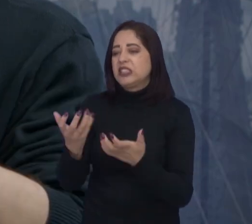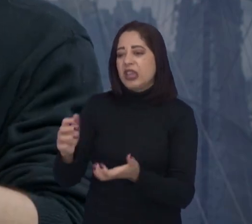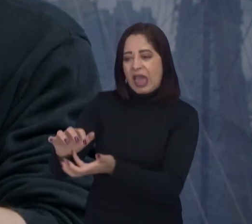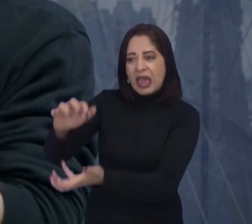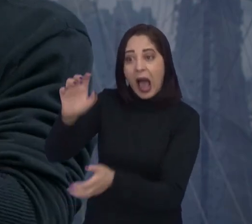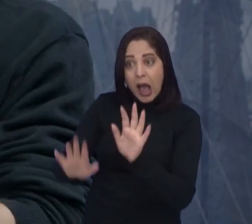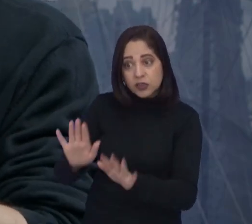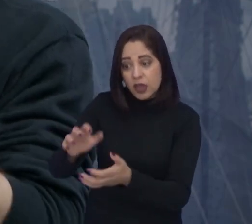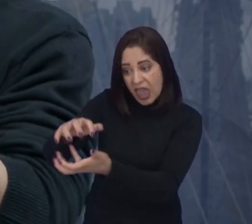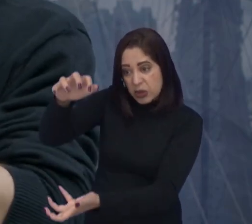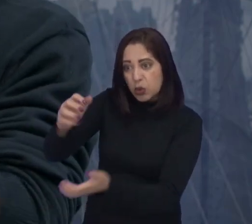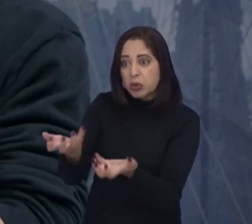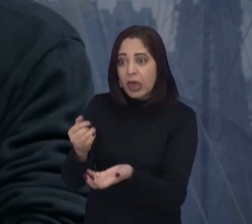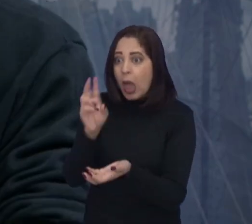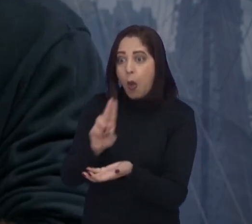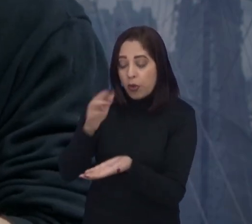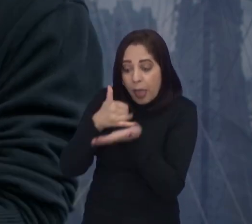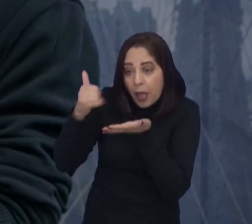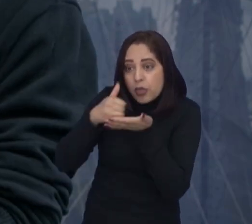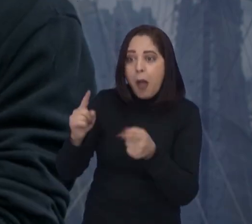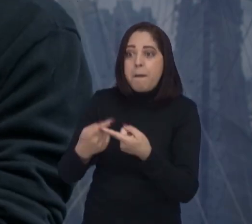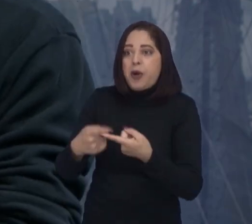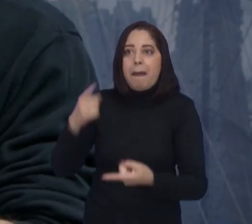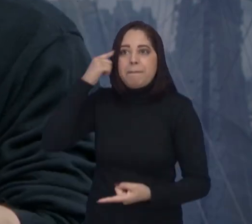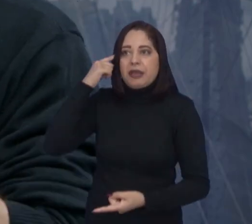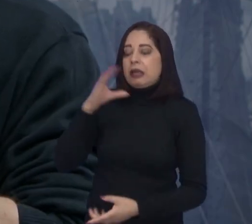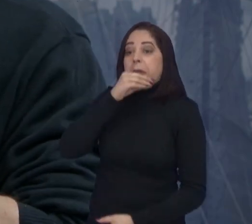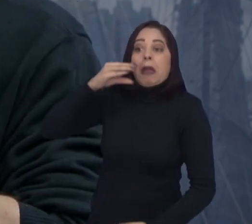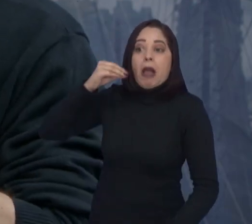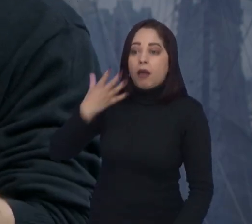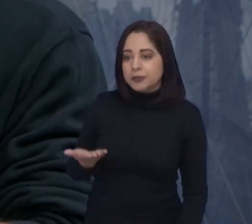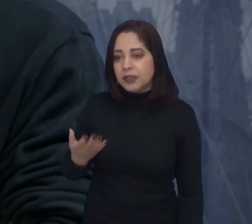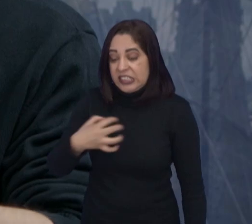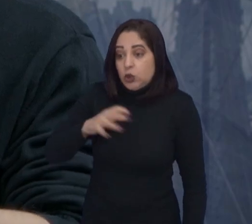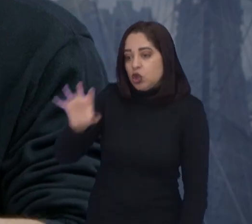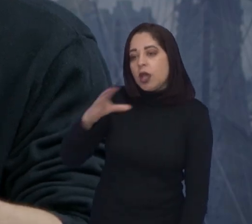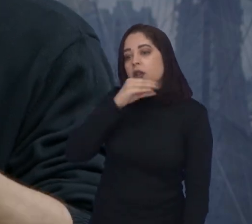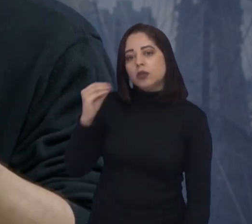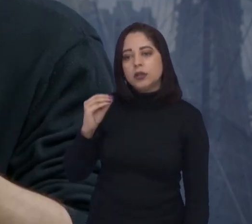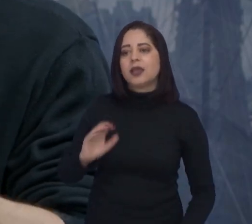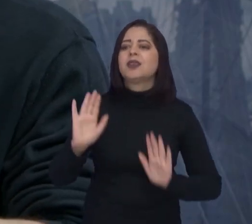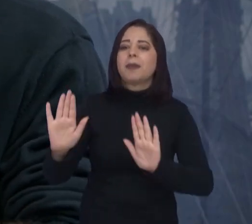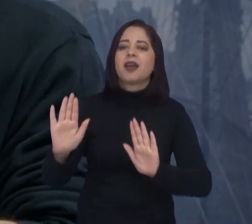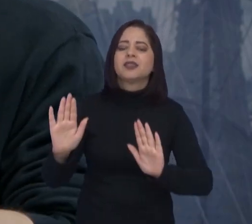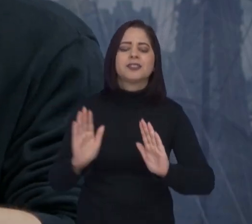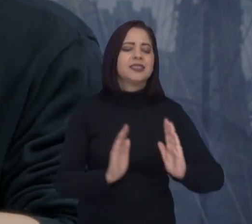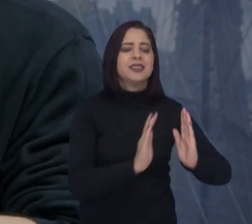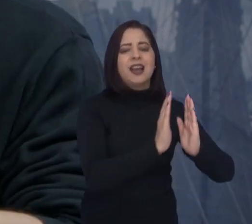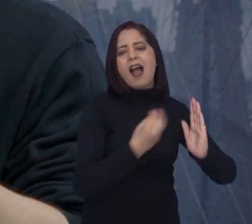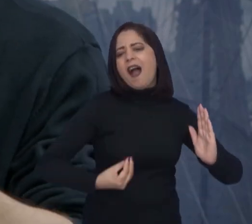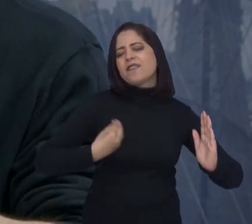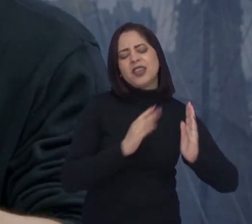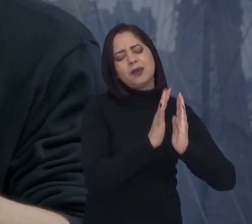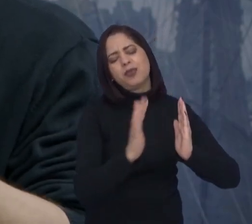uma reflexão muito mais apurada, muito mais aprofundada. O que eu poderia lhe dar de palavra é exatamente isso. Viva, chore, experiencie, bata a